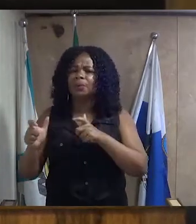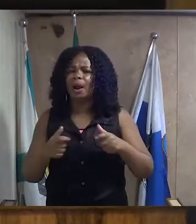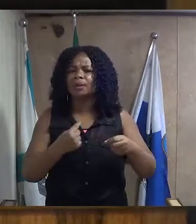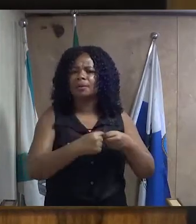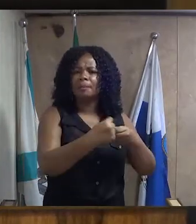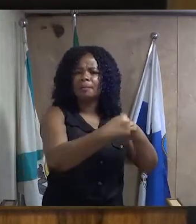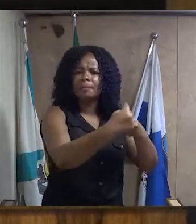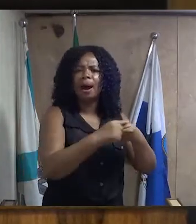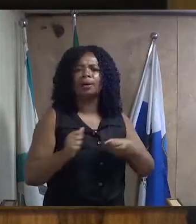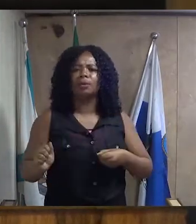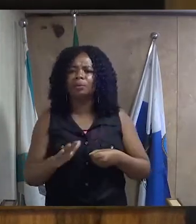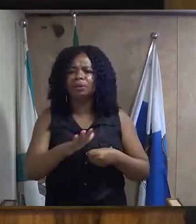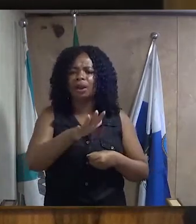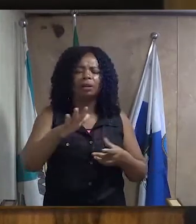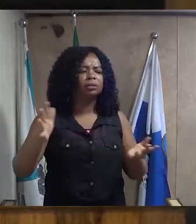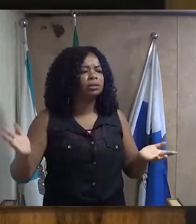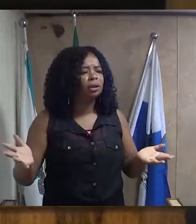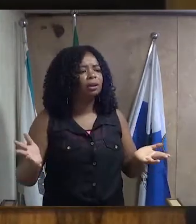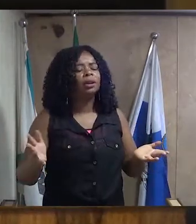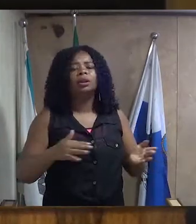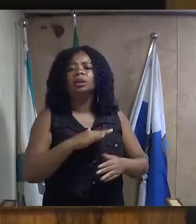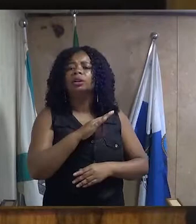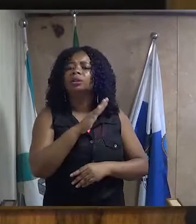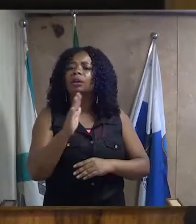com a venda da SEDAI em todo o estado do Rio de Janeiro,